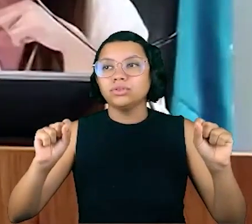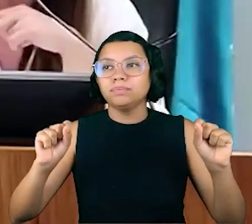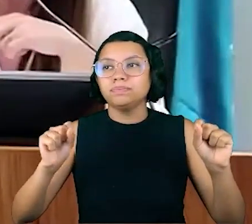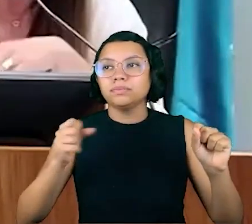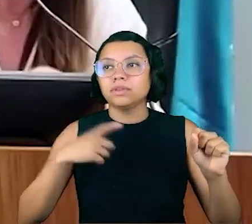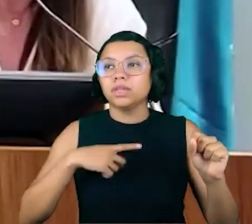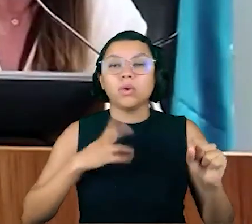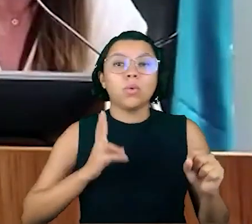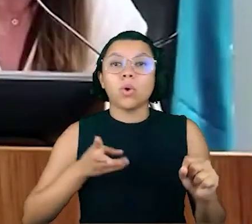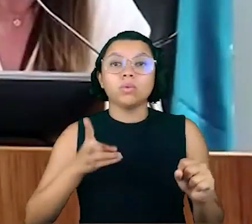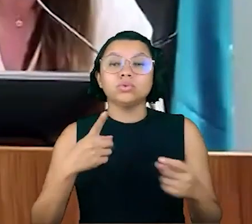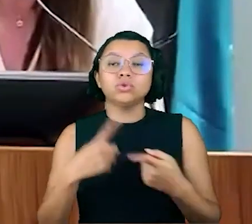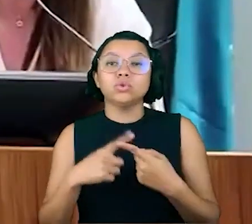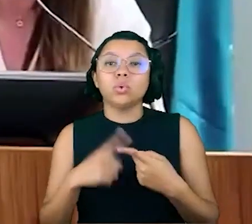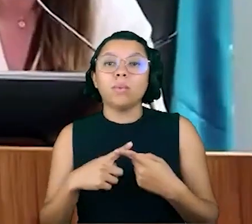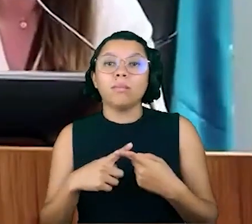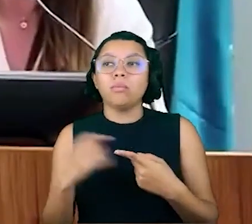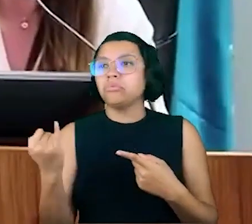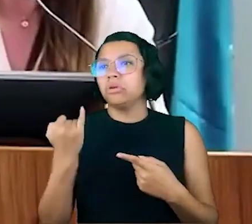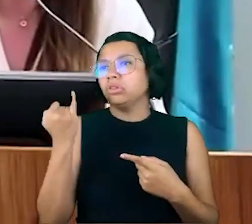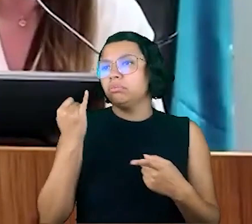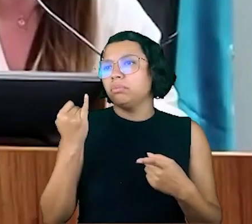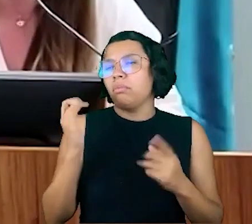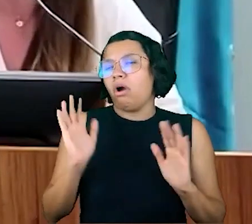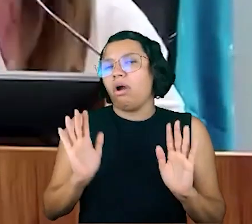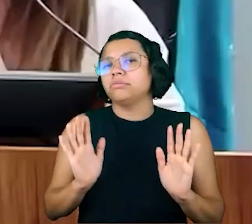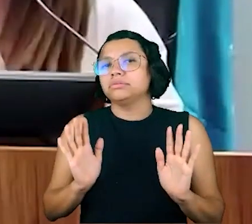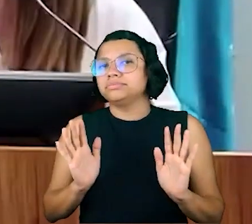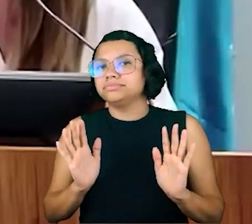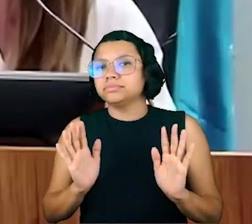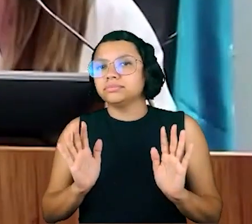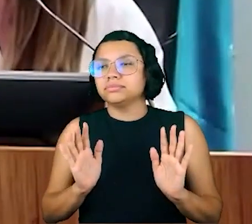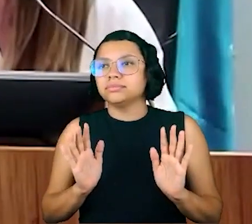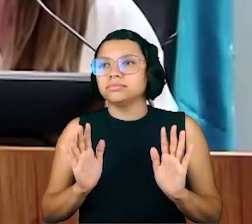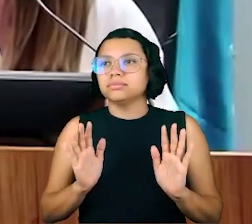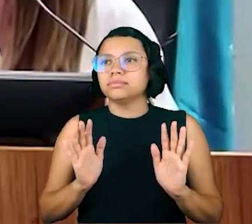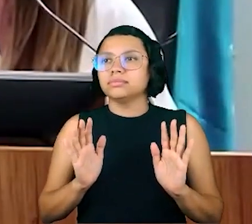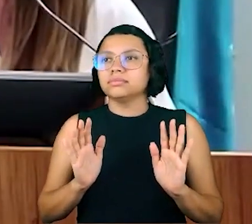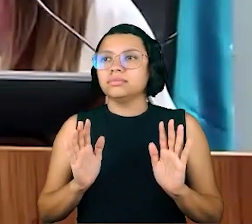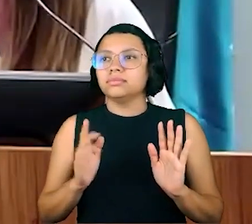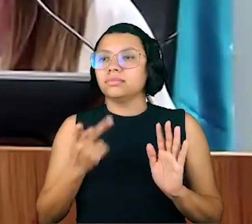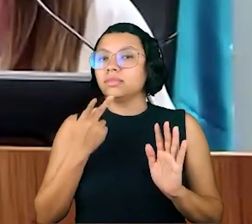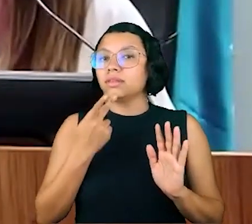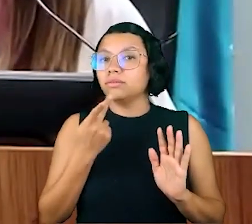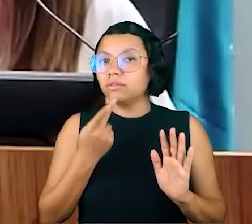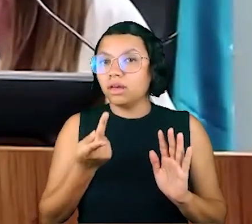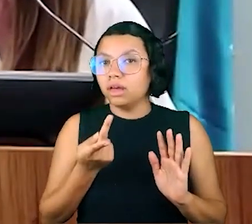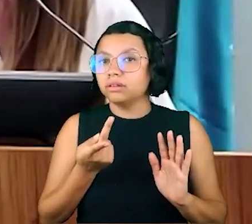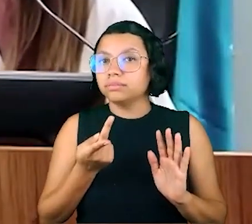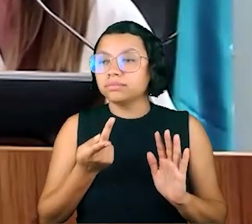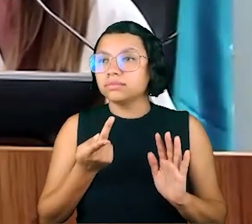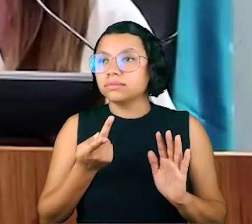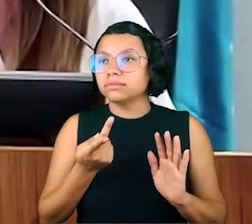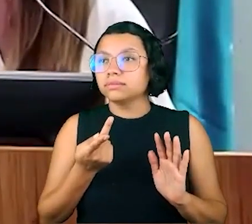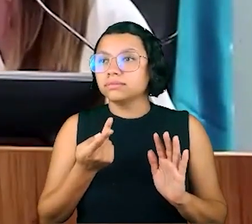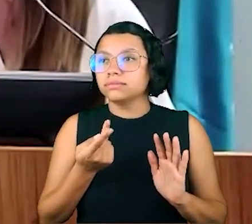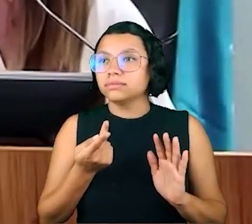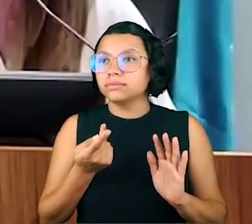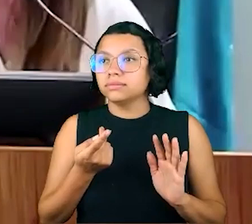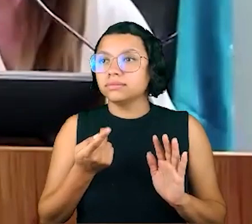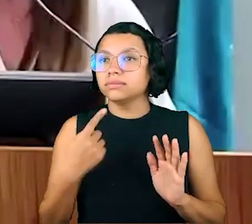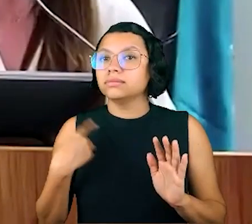eu mantenho, porque não me importo com isso, em que eu digo